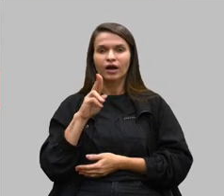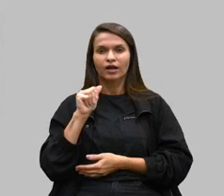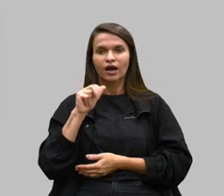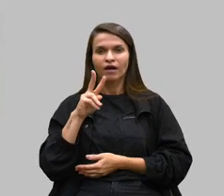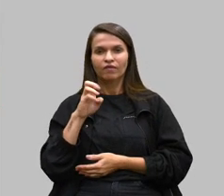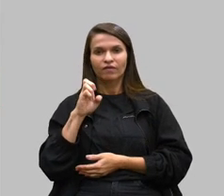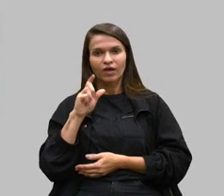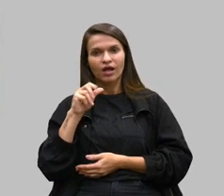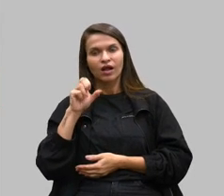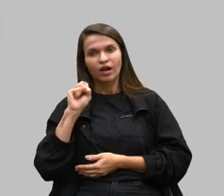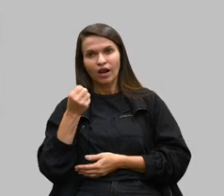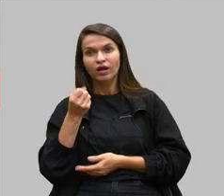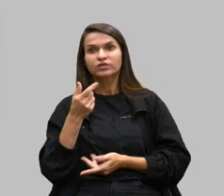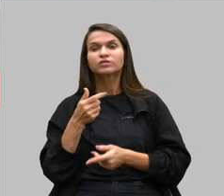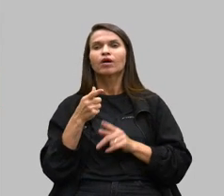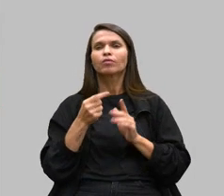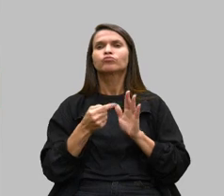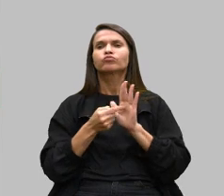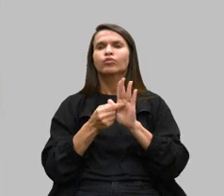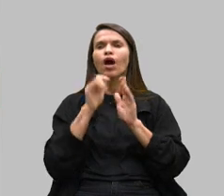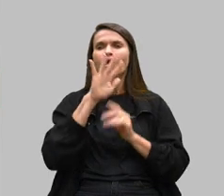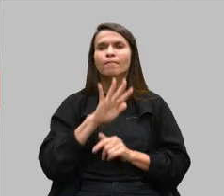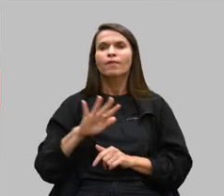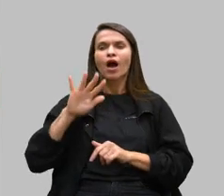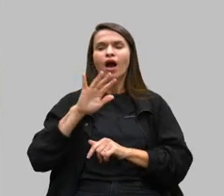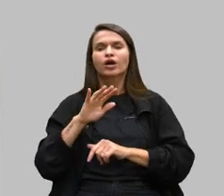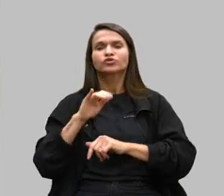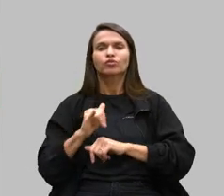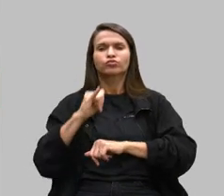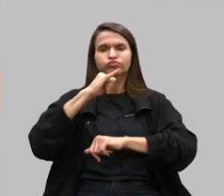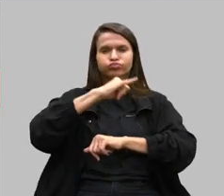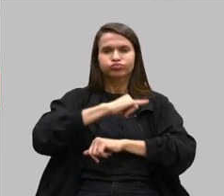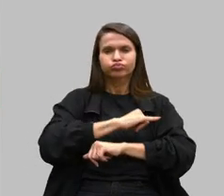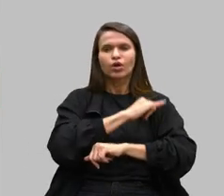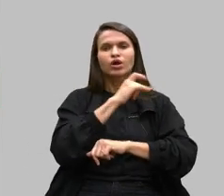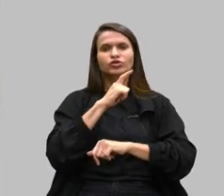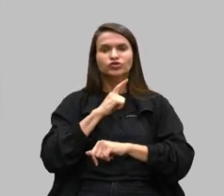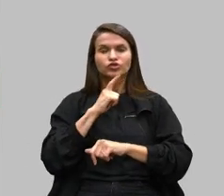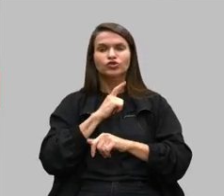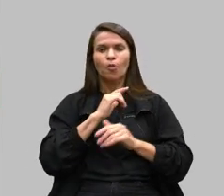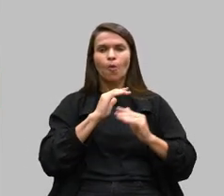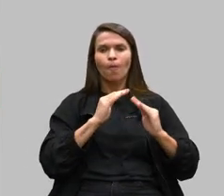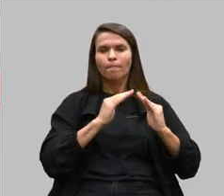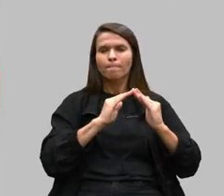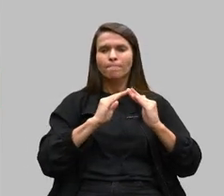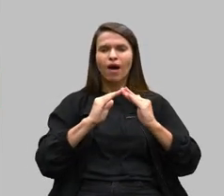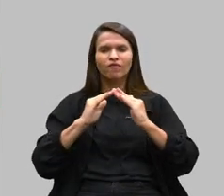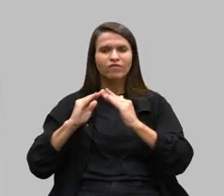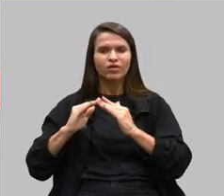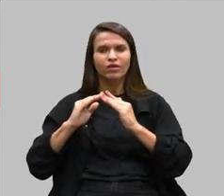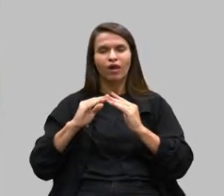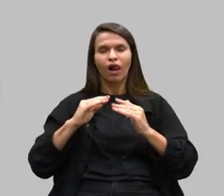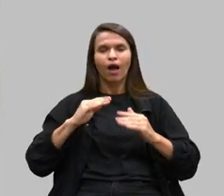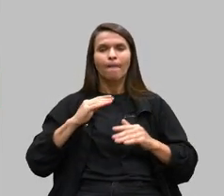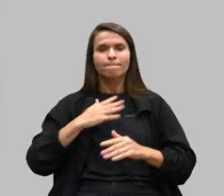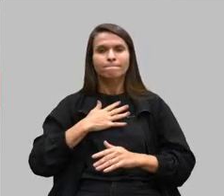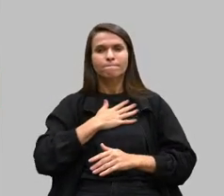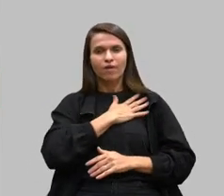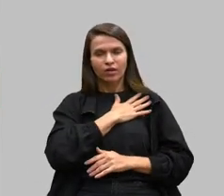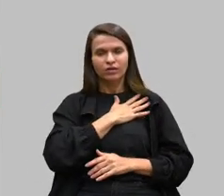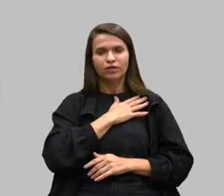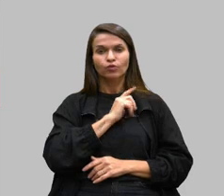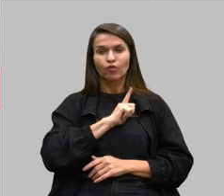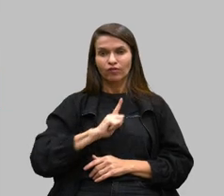tá aí a demonstração dele existiu por muitos anos uma vila militar do governo eh dos Estados